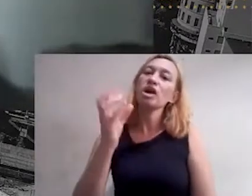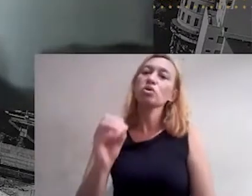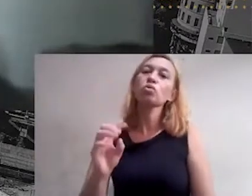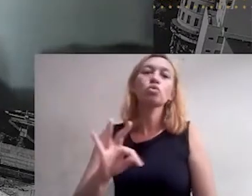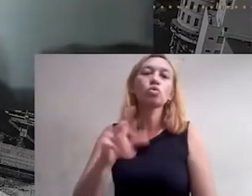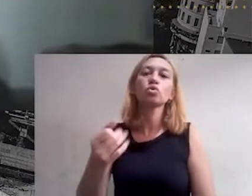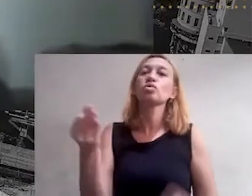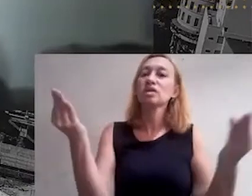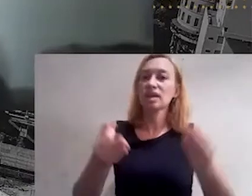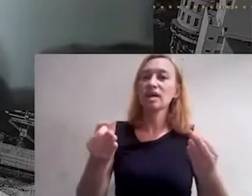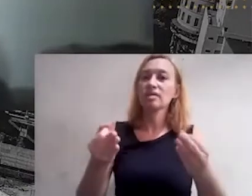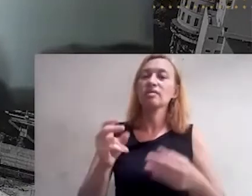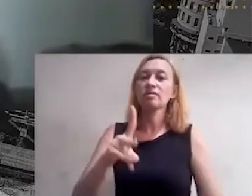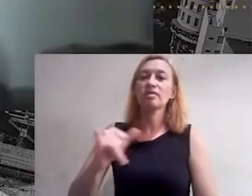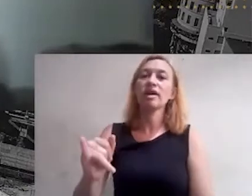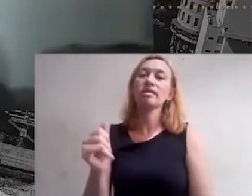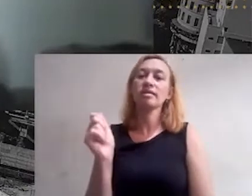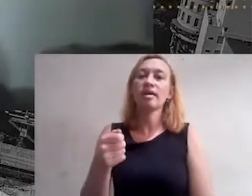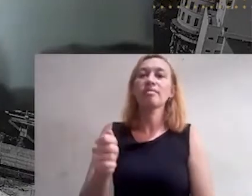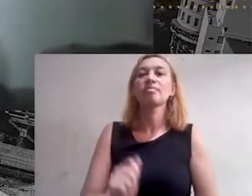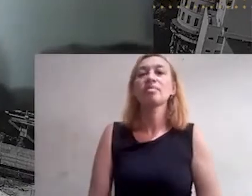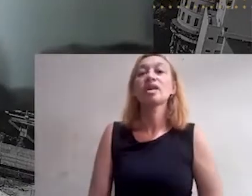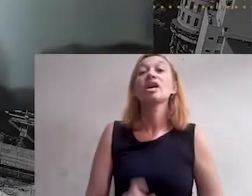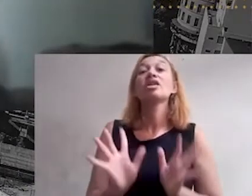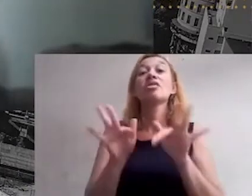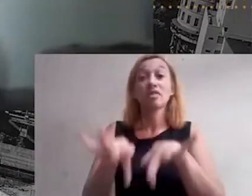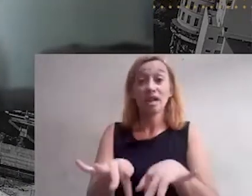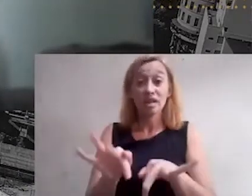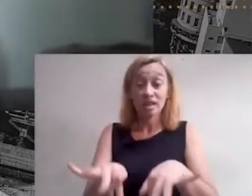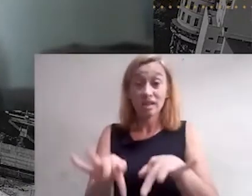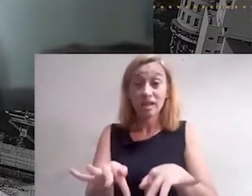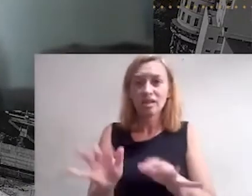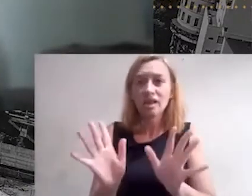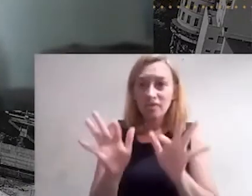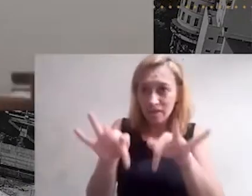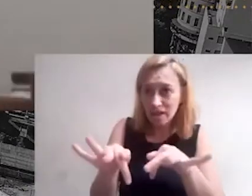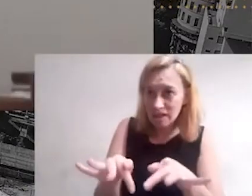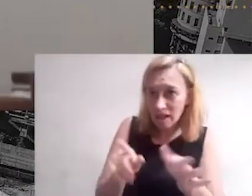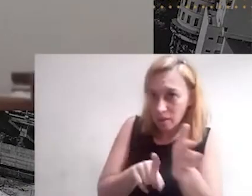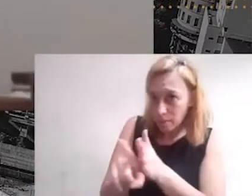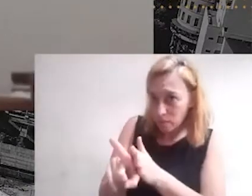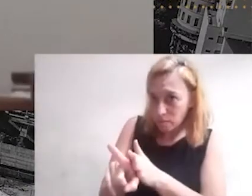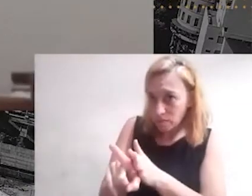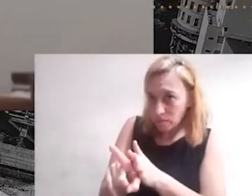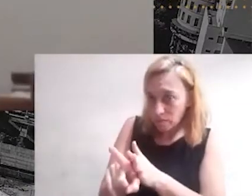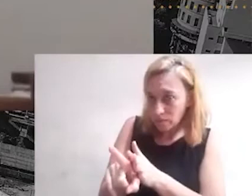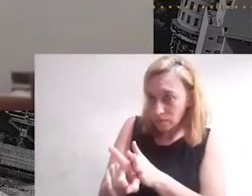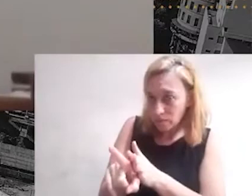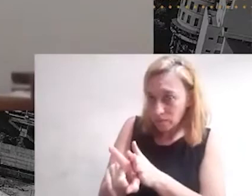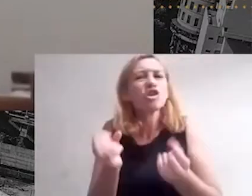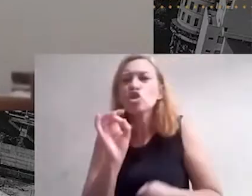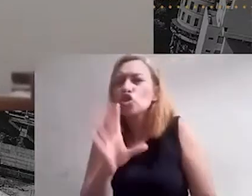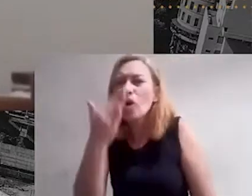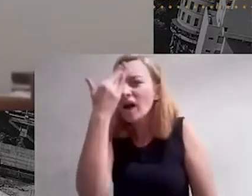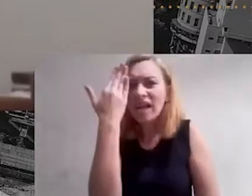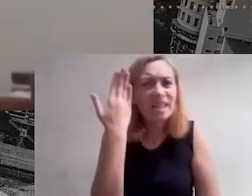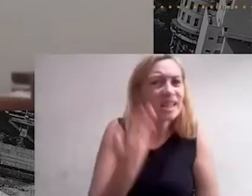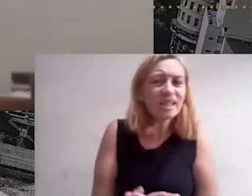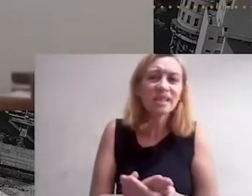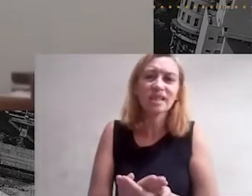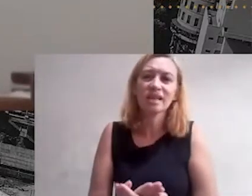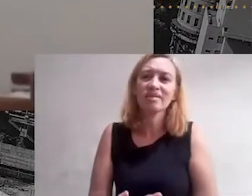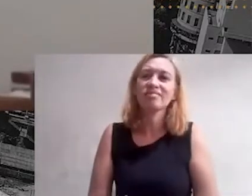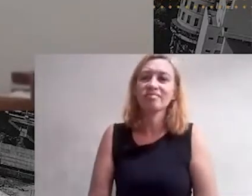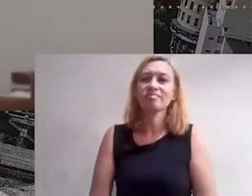Maravilha. Matt, você quer? Acho que a gente está encerrando. Matt, quer fechar com uma pergunta? Eu quero só agradecer muito vocês todos. Eu